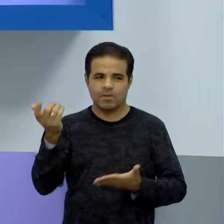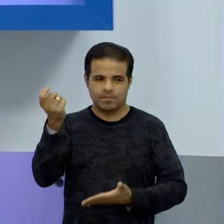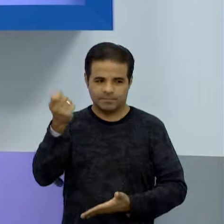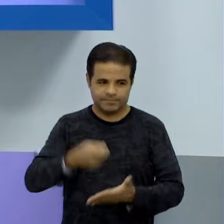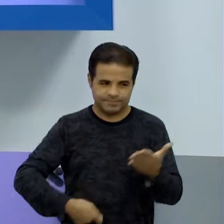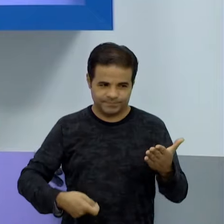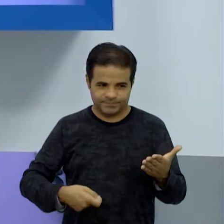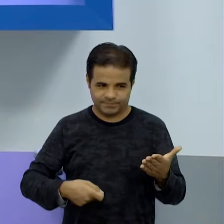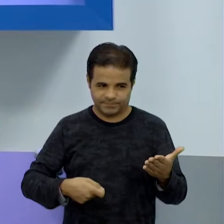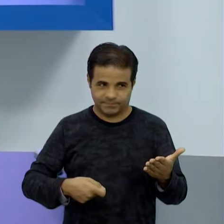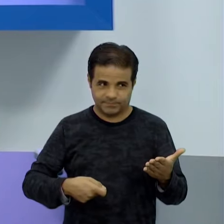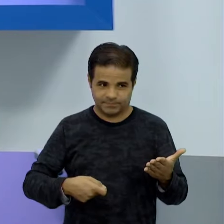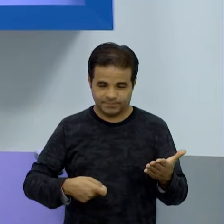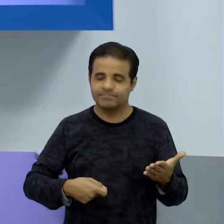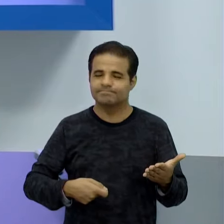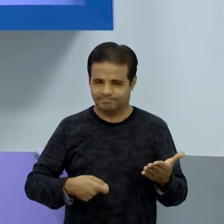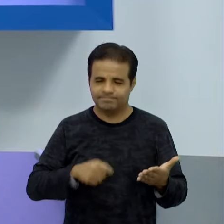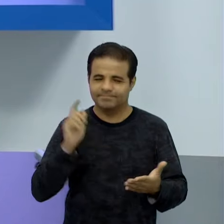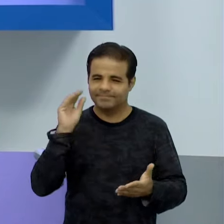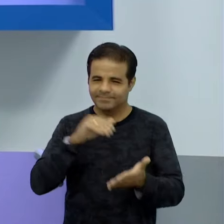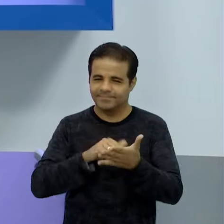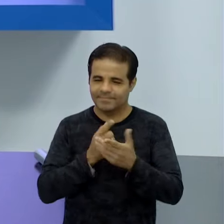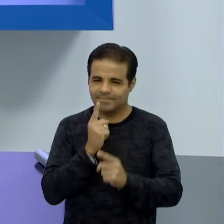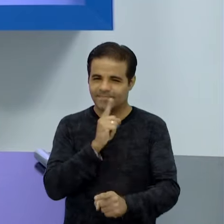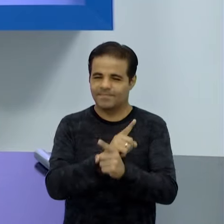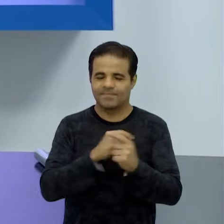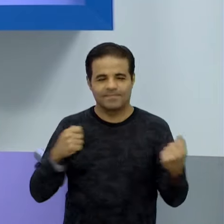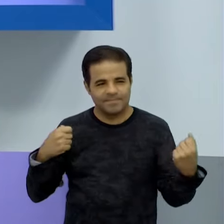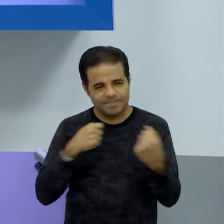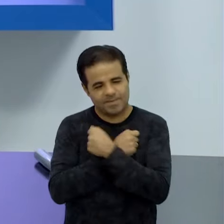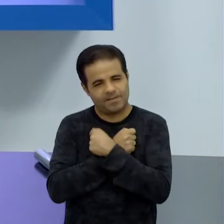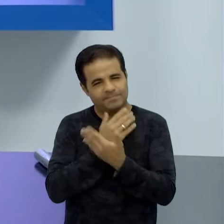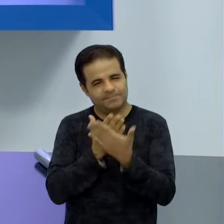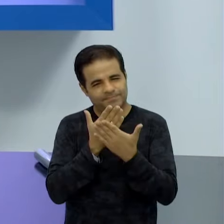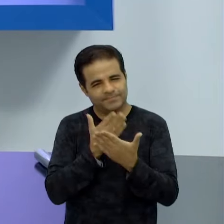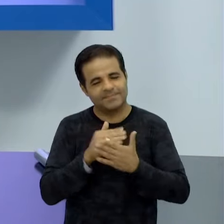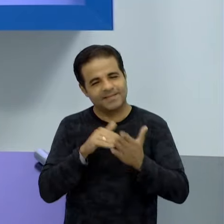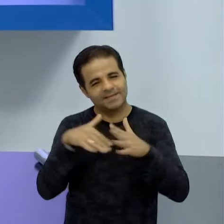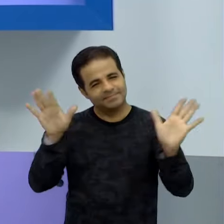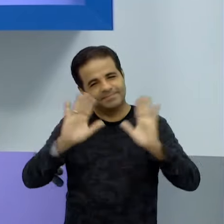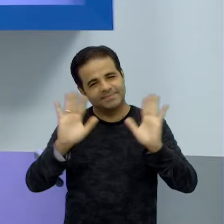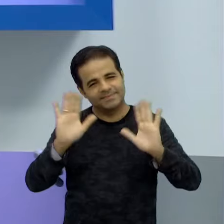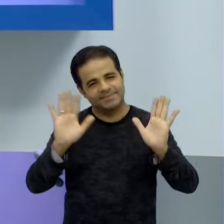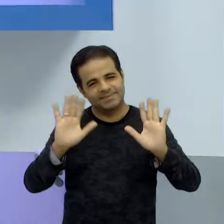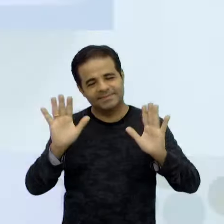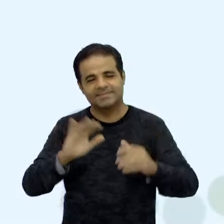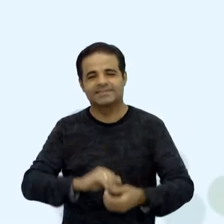conteúdo e eu espero vocês na próxima. Um abraço, pessoal, e até mais. Tchau, tchau!